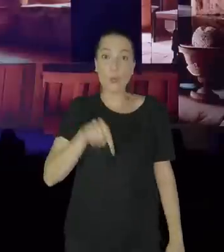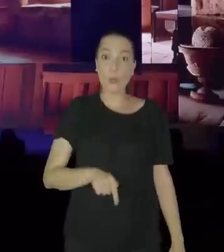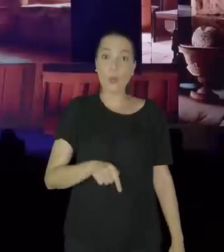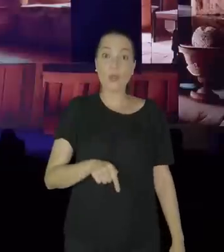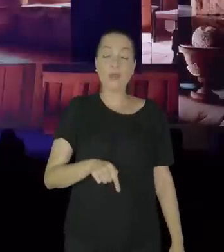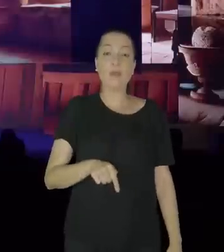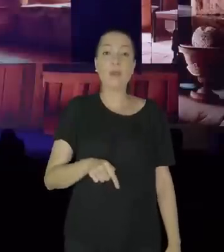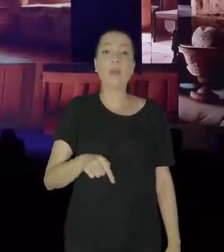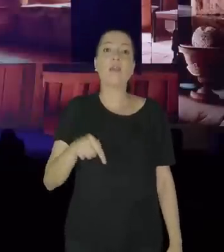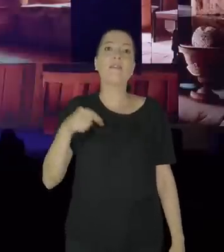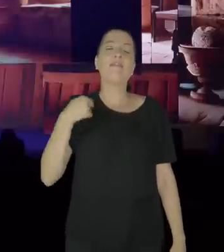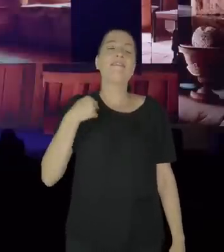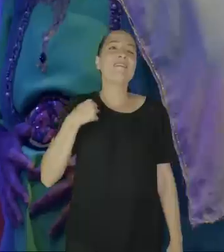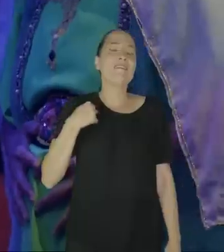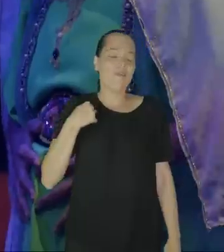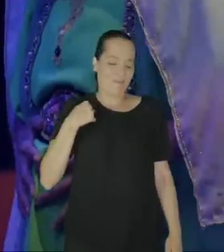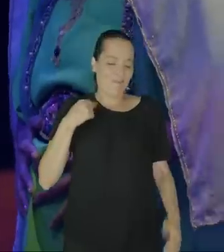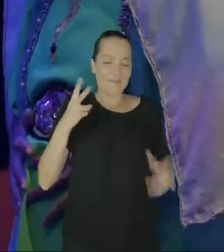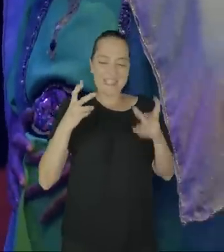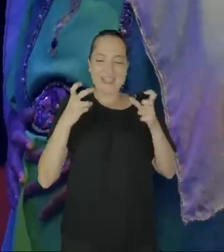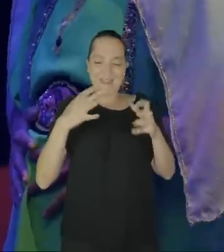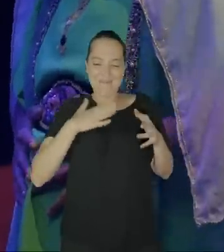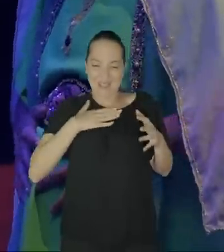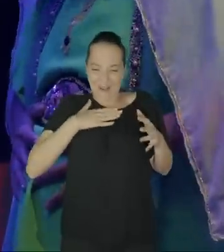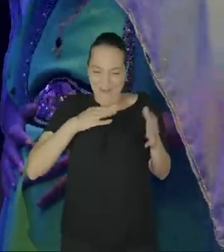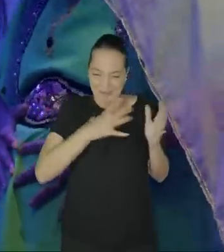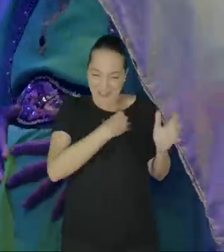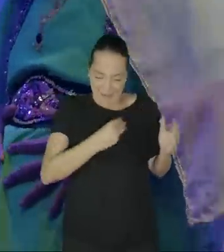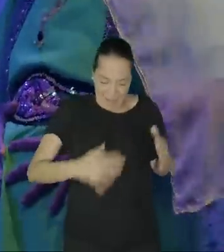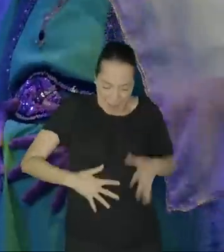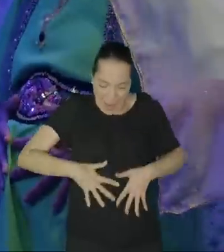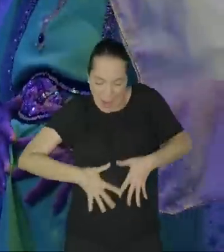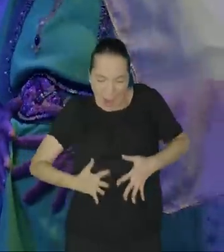o meu filho saltou de alegria dentro de mim.